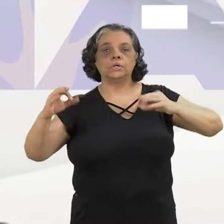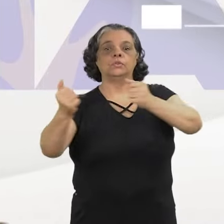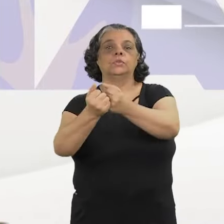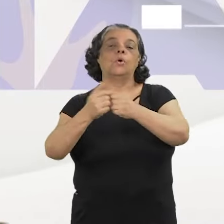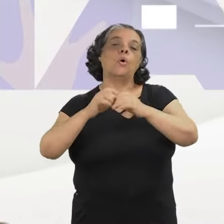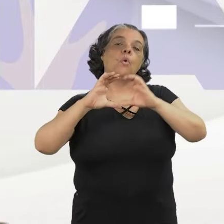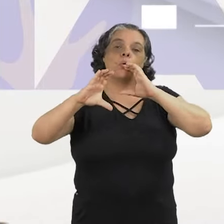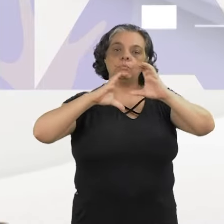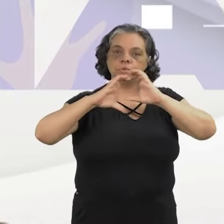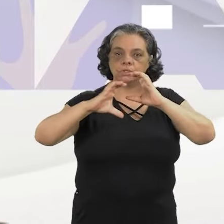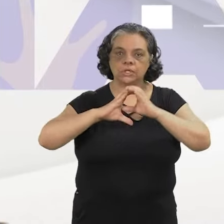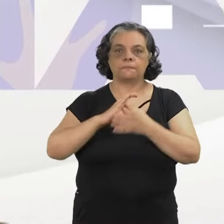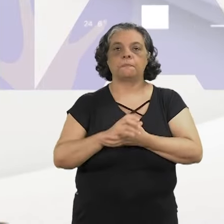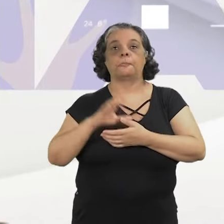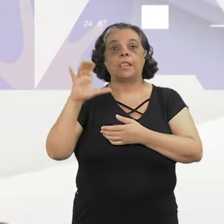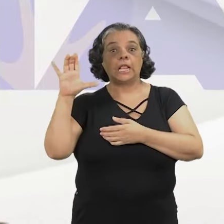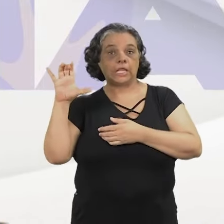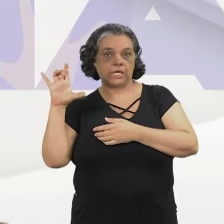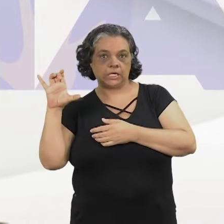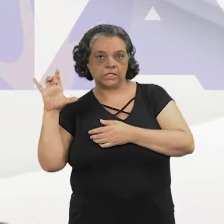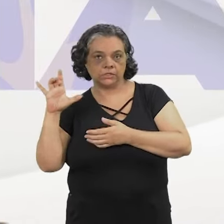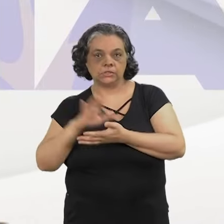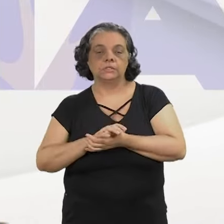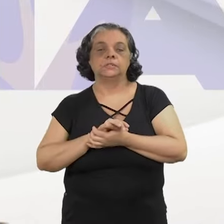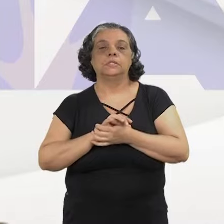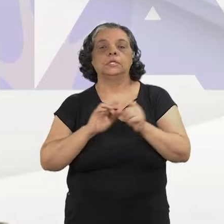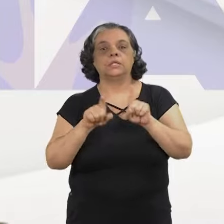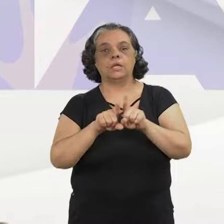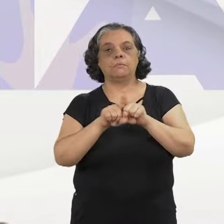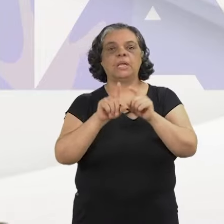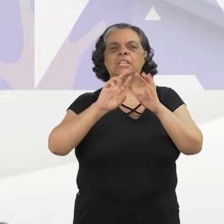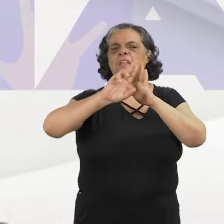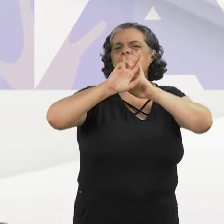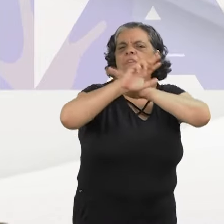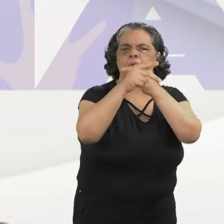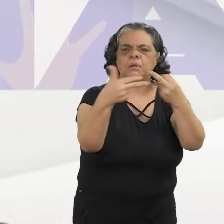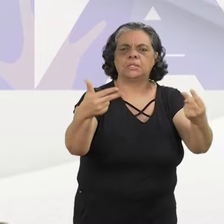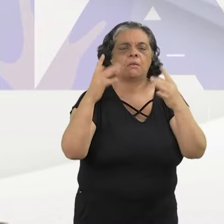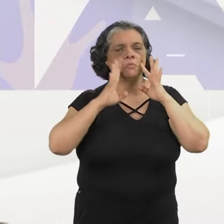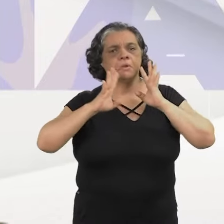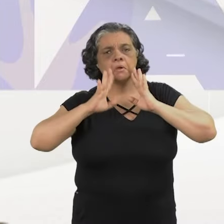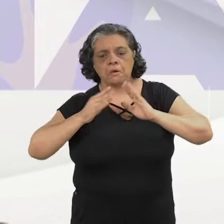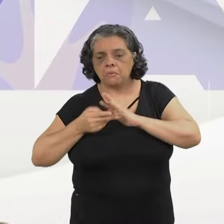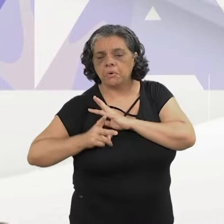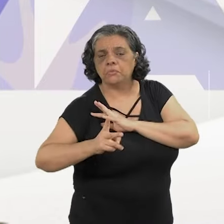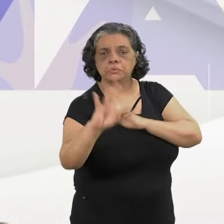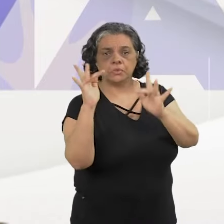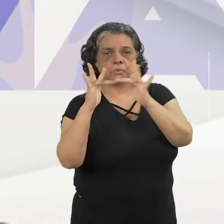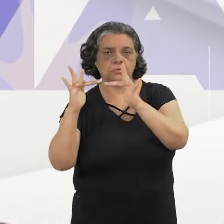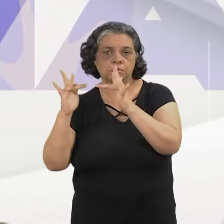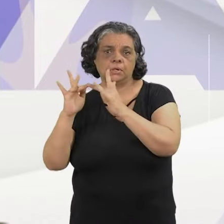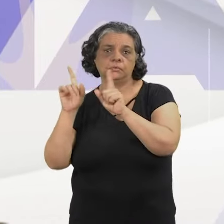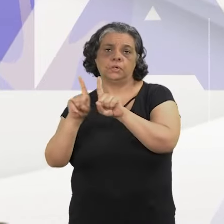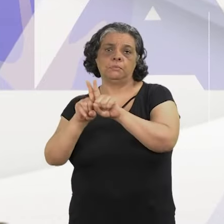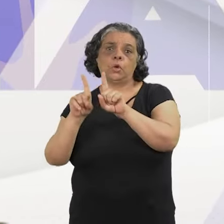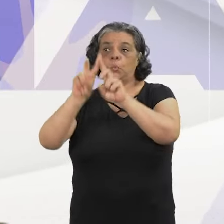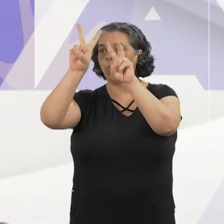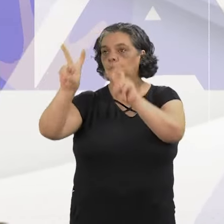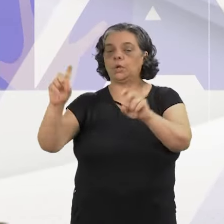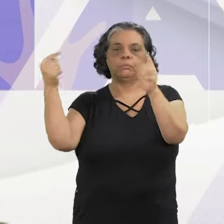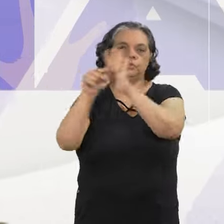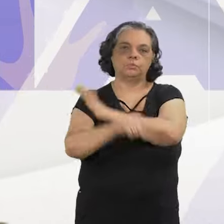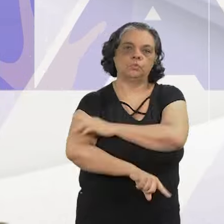da comunicação se acompanha eles no eles e elas né no Instagram no site porque tem muito material bacana para continuar em contato né com